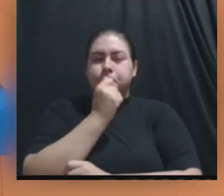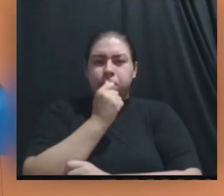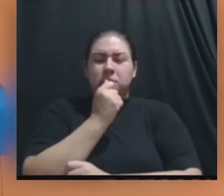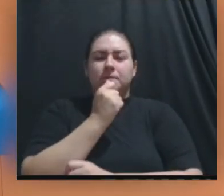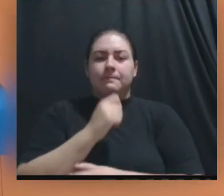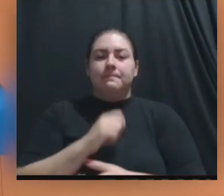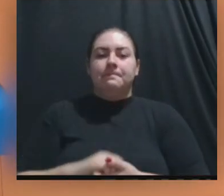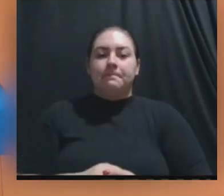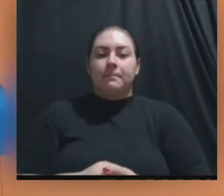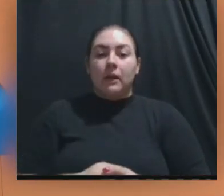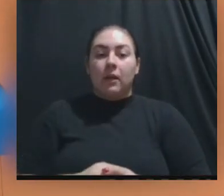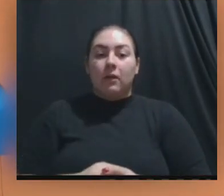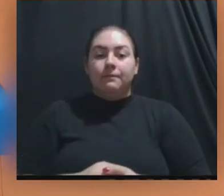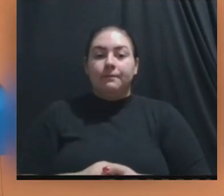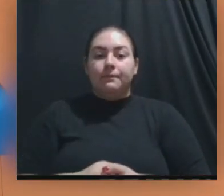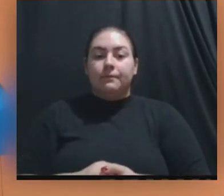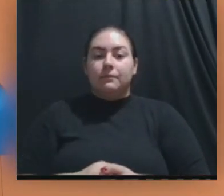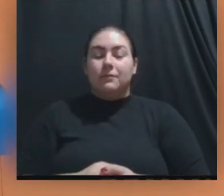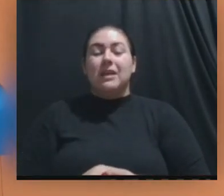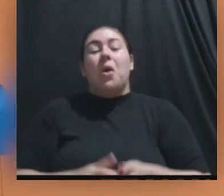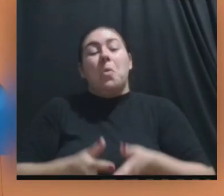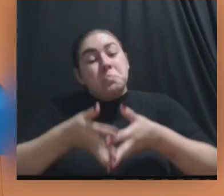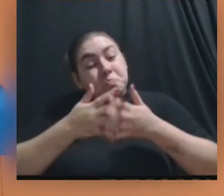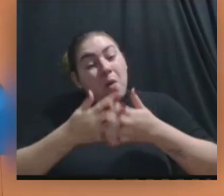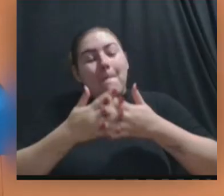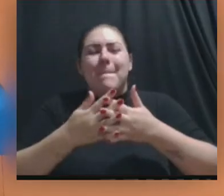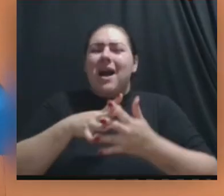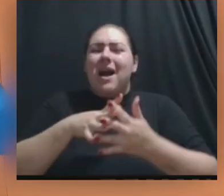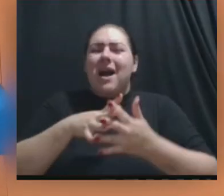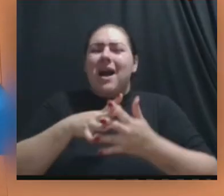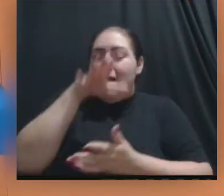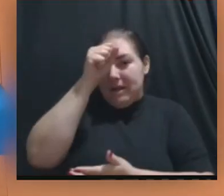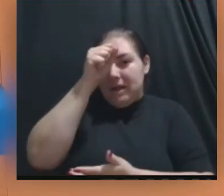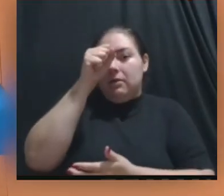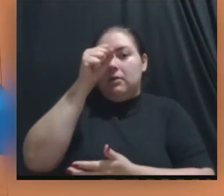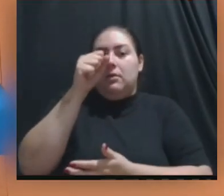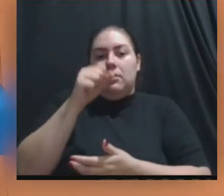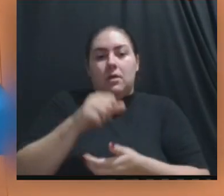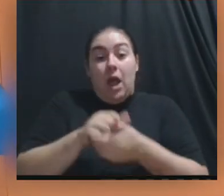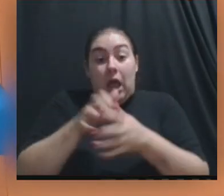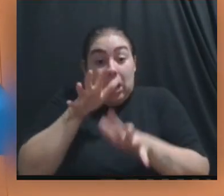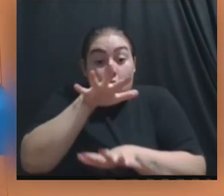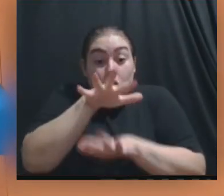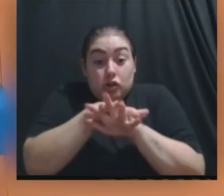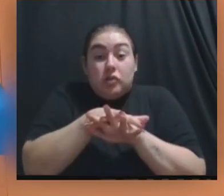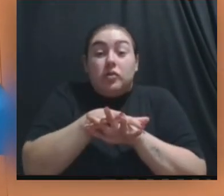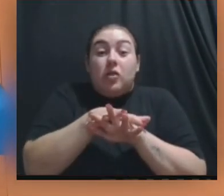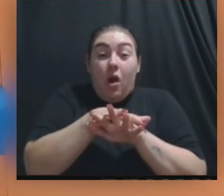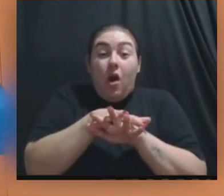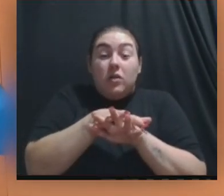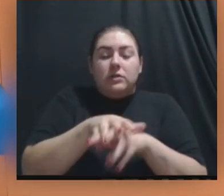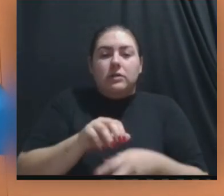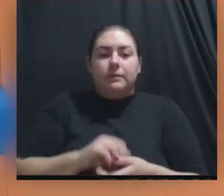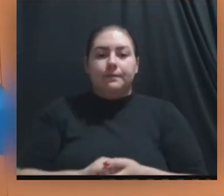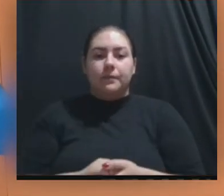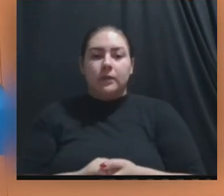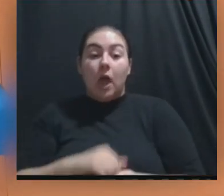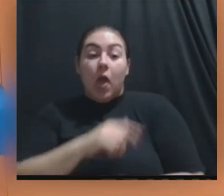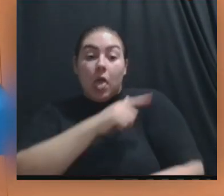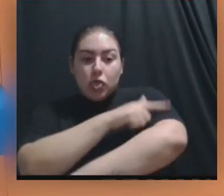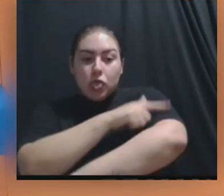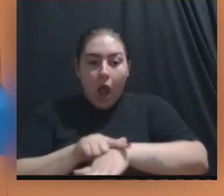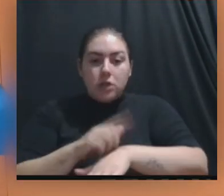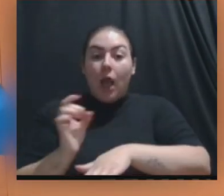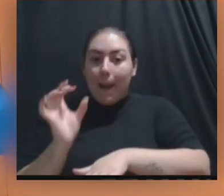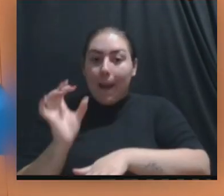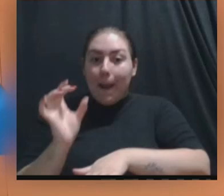isso prejudica a inclusão, a educação especial, que é tão importante na rede. Isso